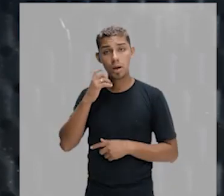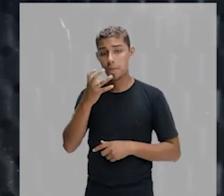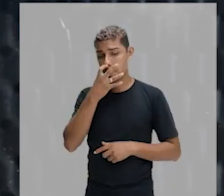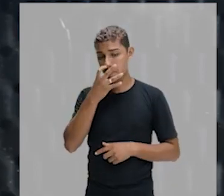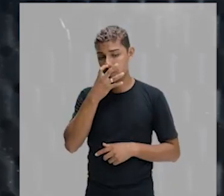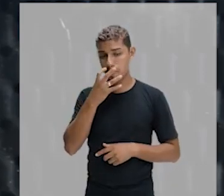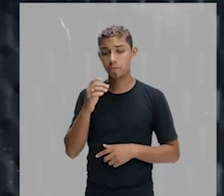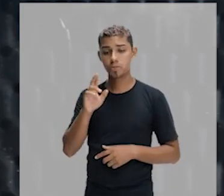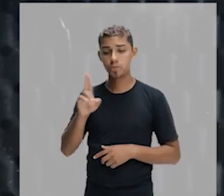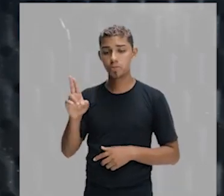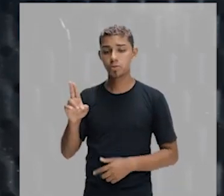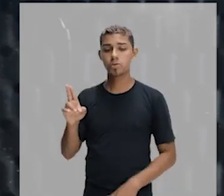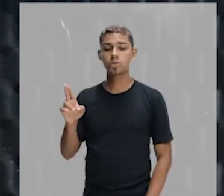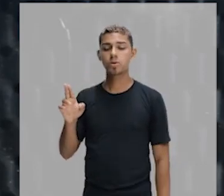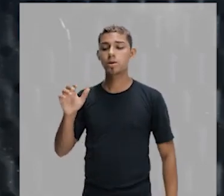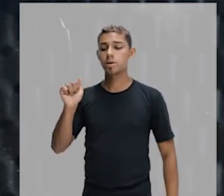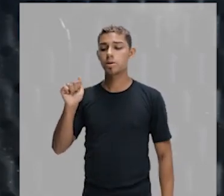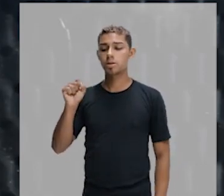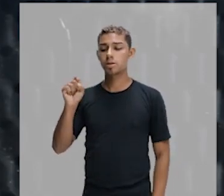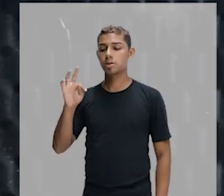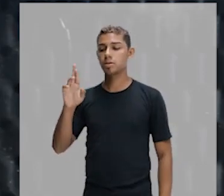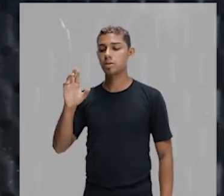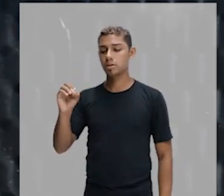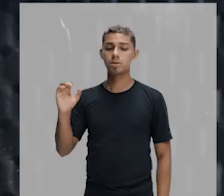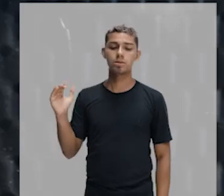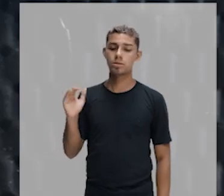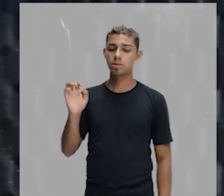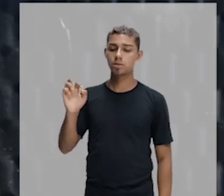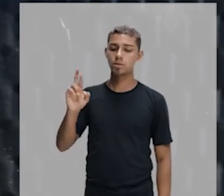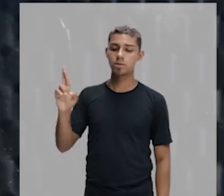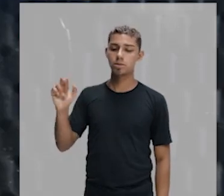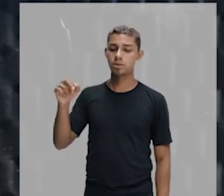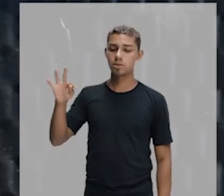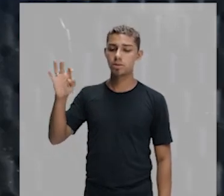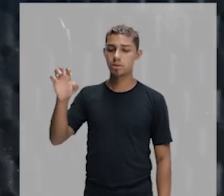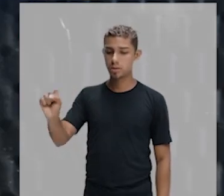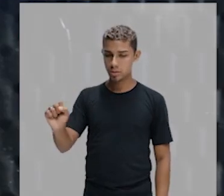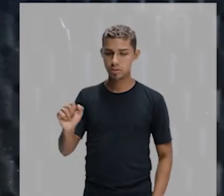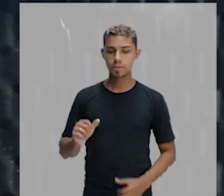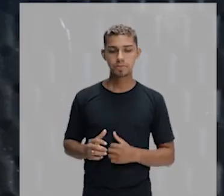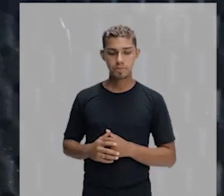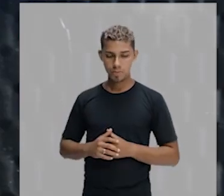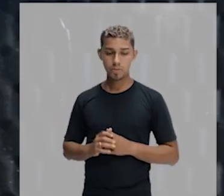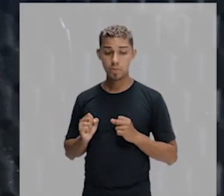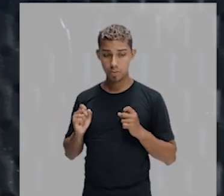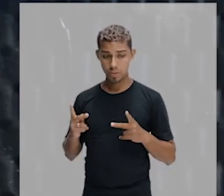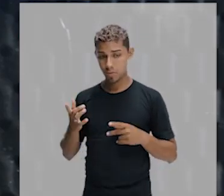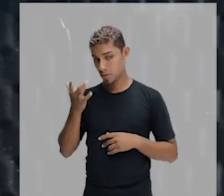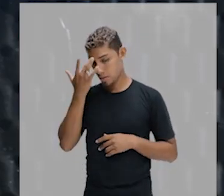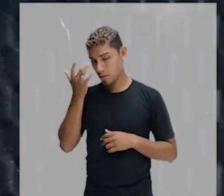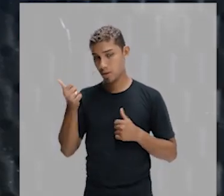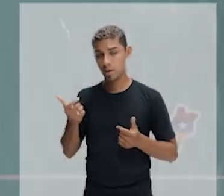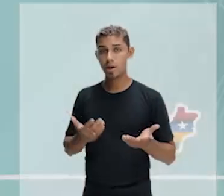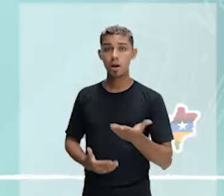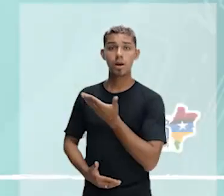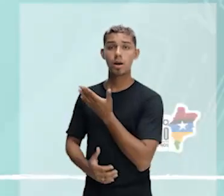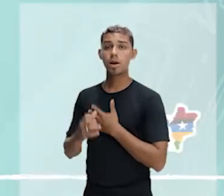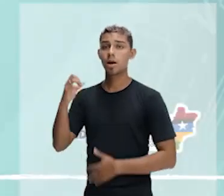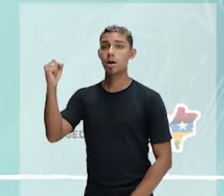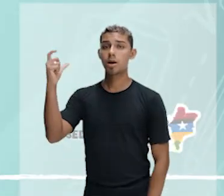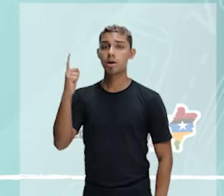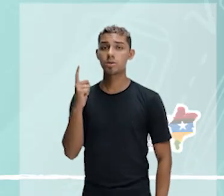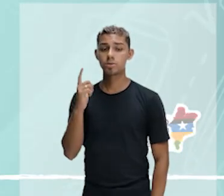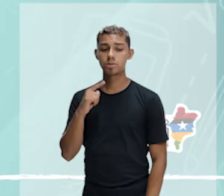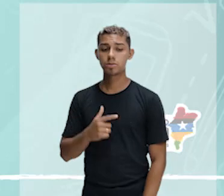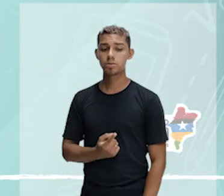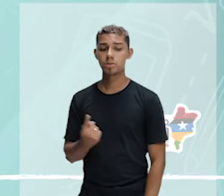astros errantes, certo? Ou seja, aqueles que se movem em relação às estrelas, tá, ok? Bom, então tem algumas estrelas fixas,